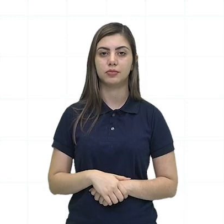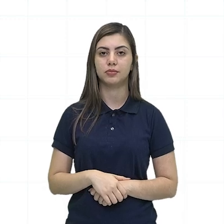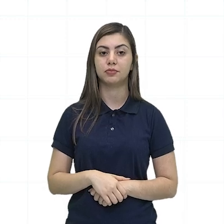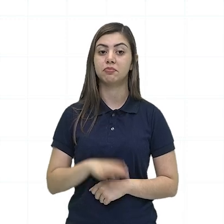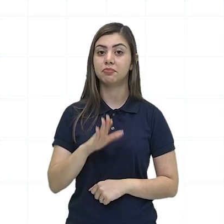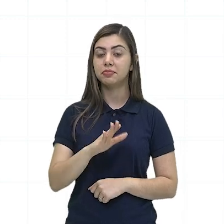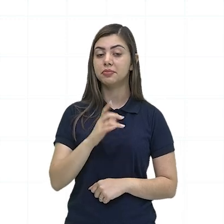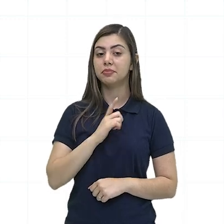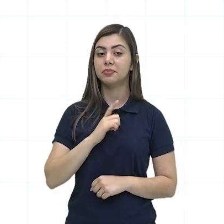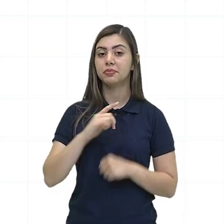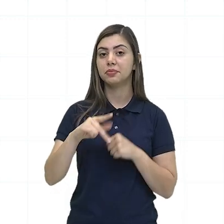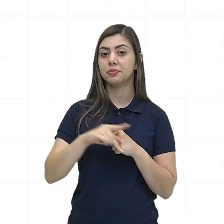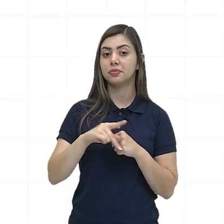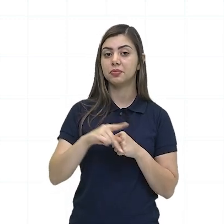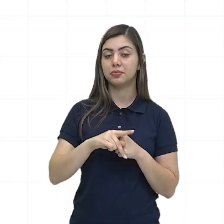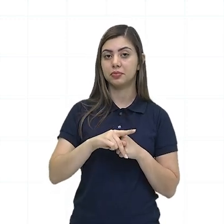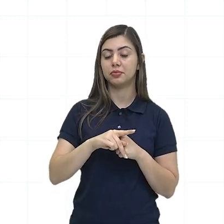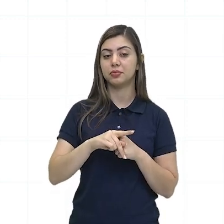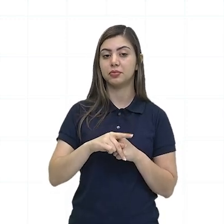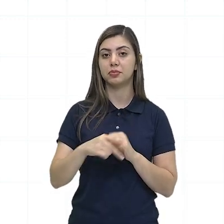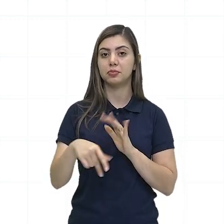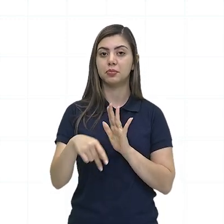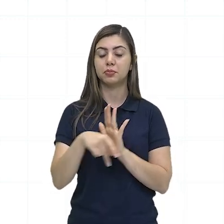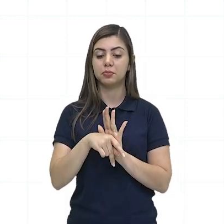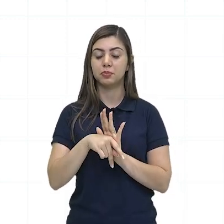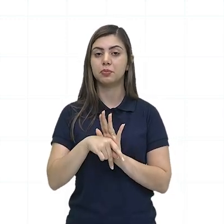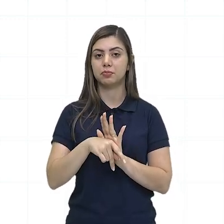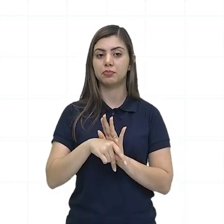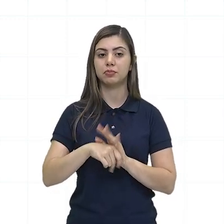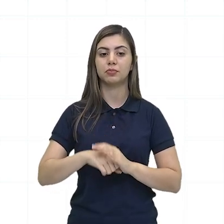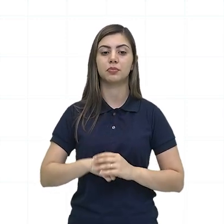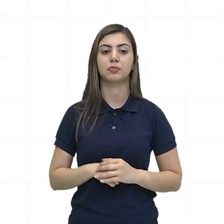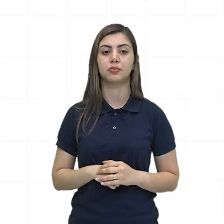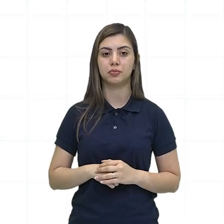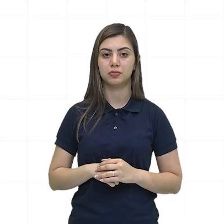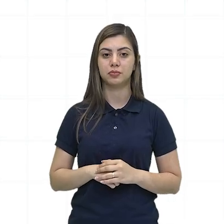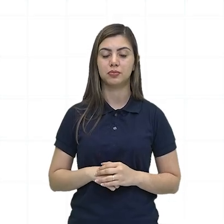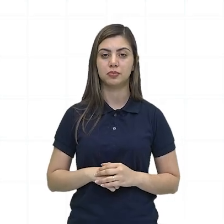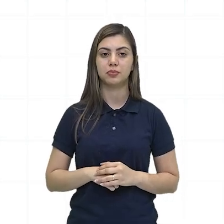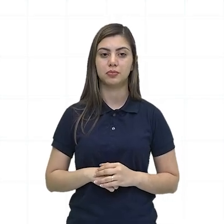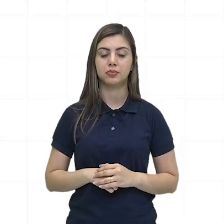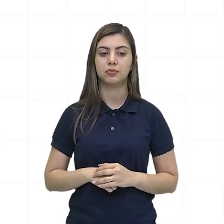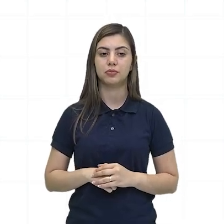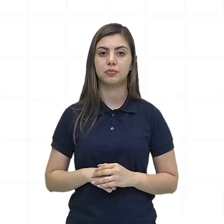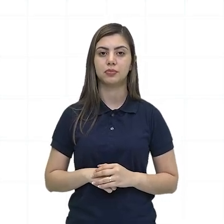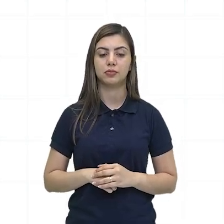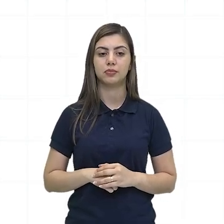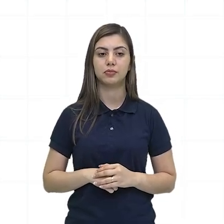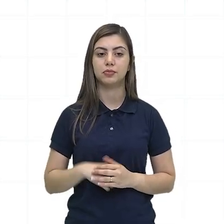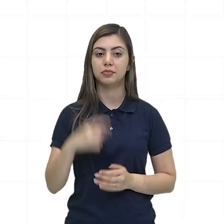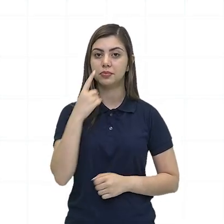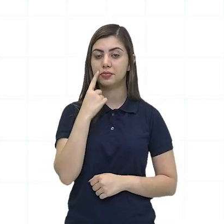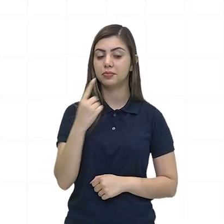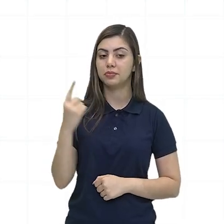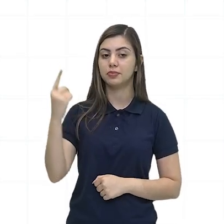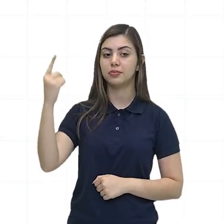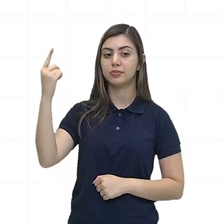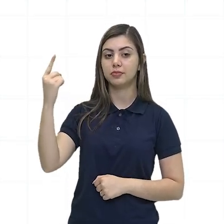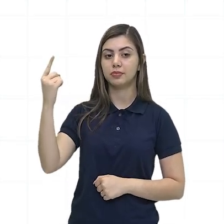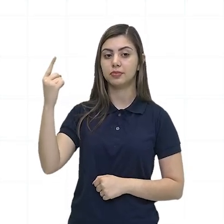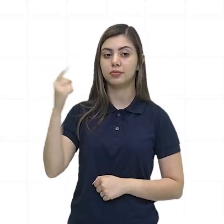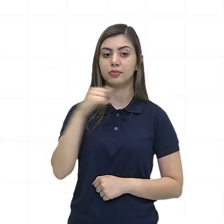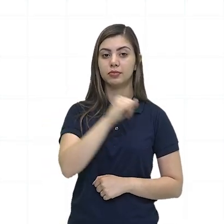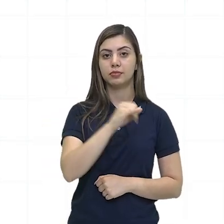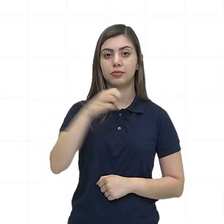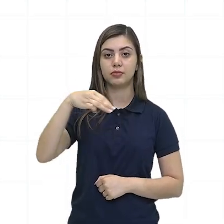os pronomes possessivos, né? Possessive adjectives. Vamos dar uma olhada aqui. I, my,